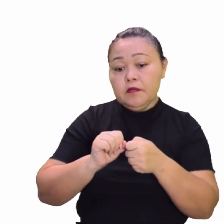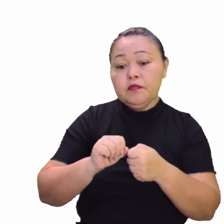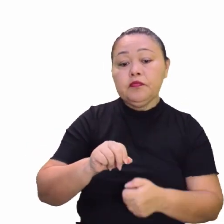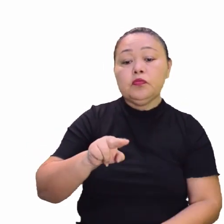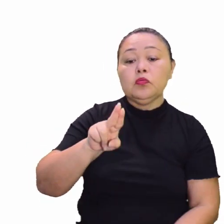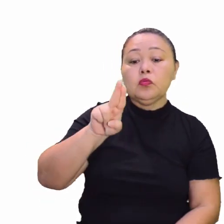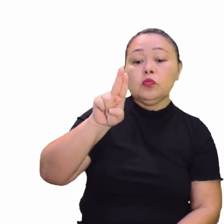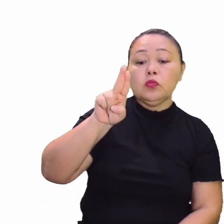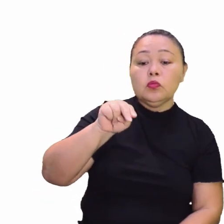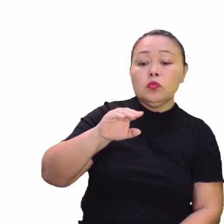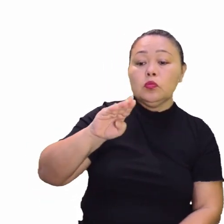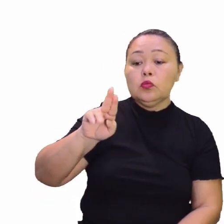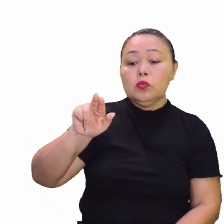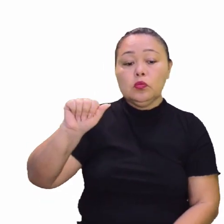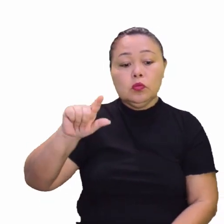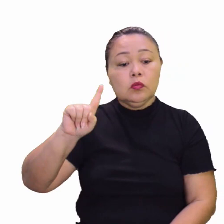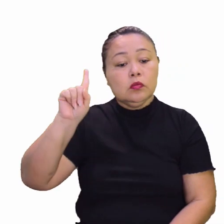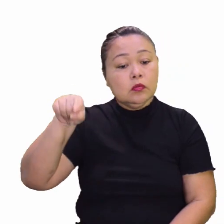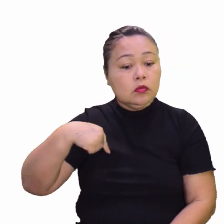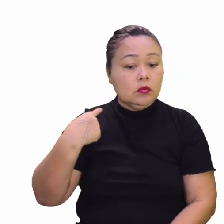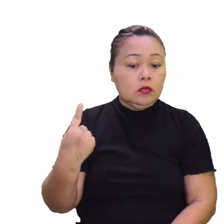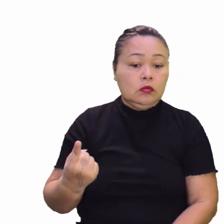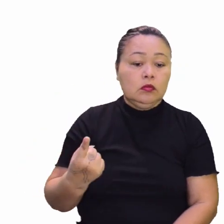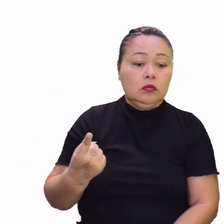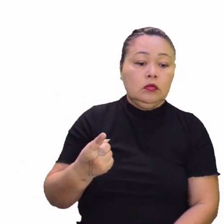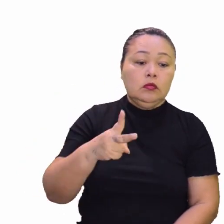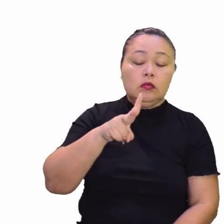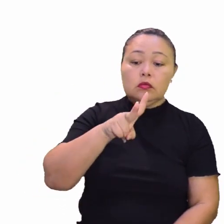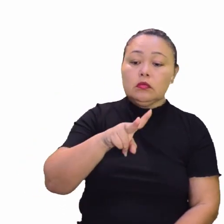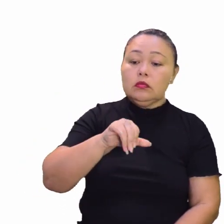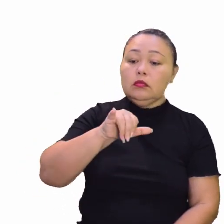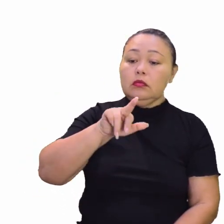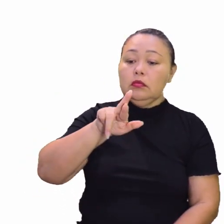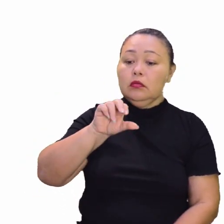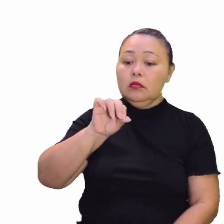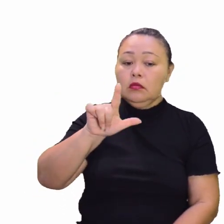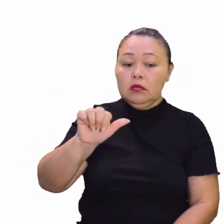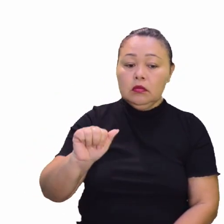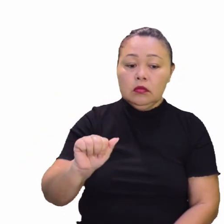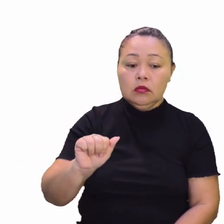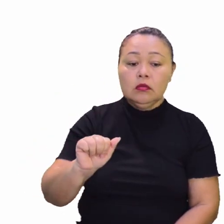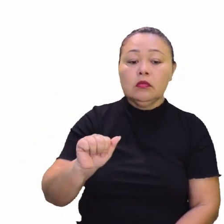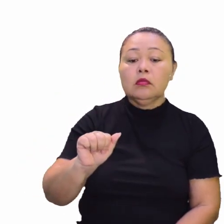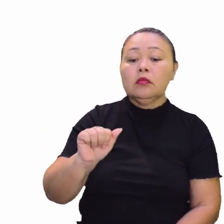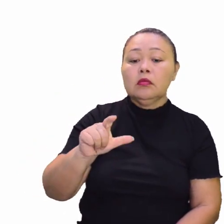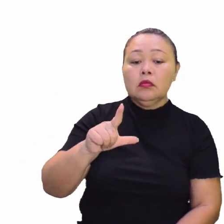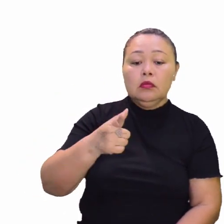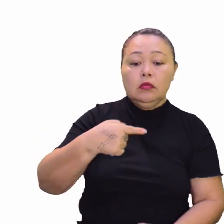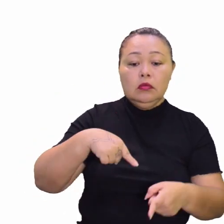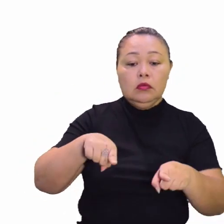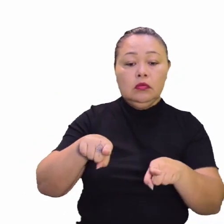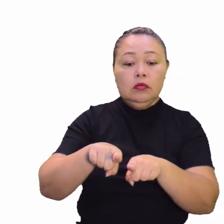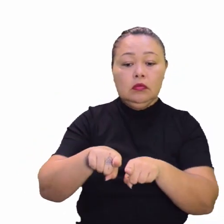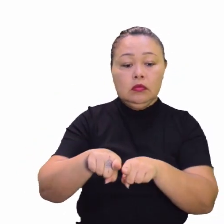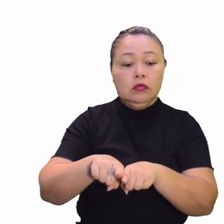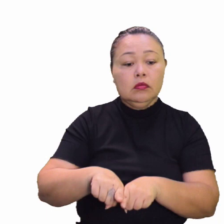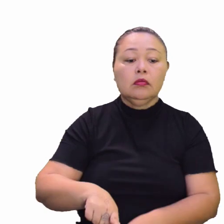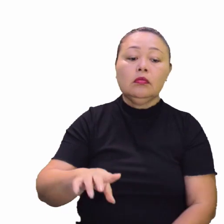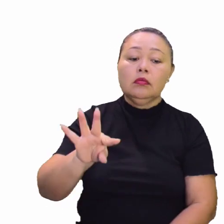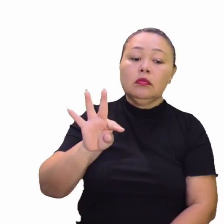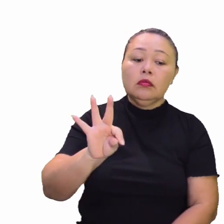Jorge? Cucubas, que são as virolas surinamenses, Sinfonia